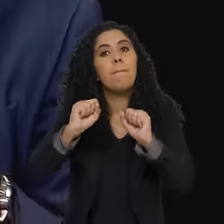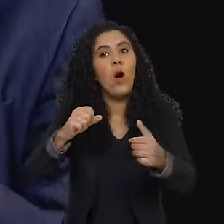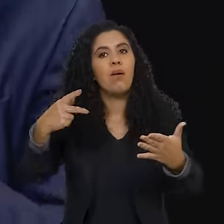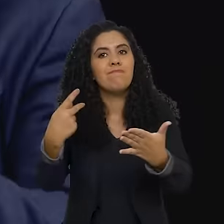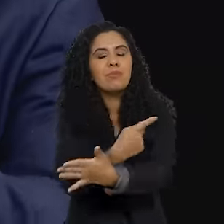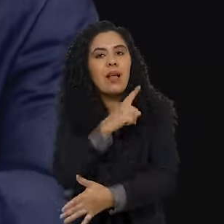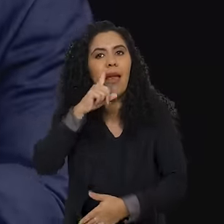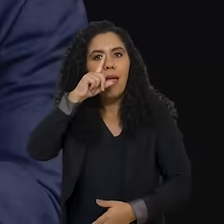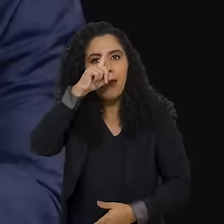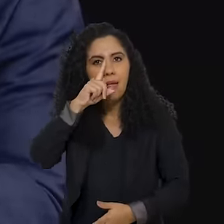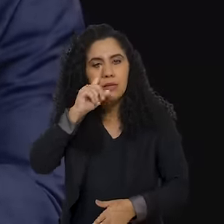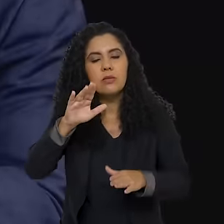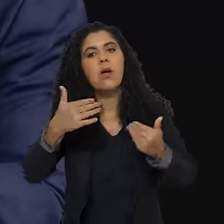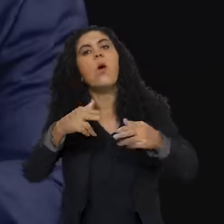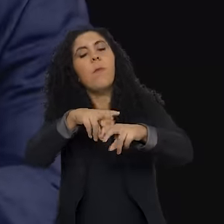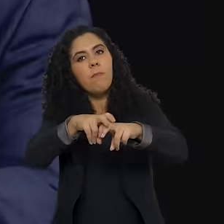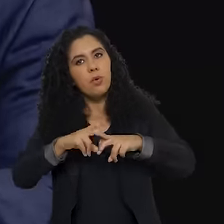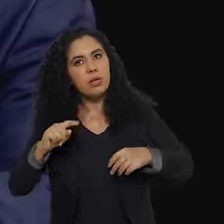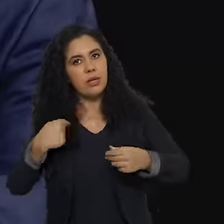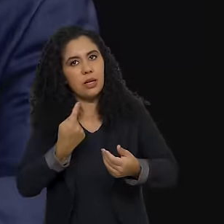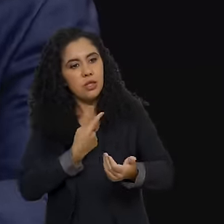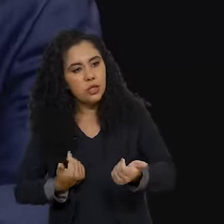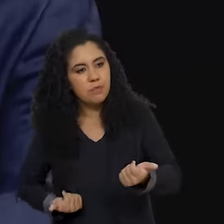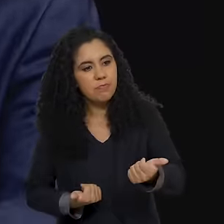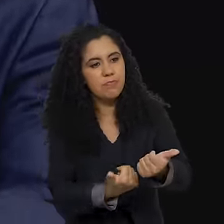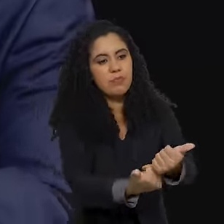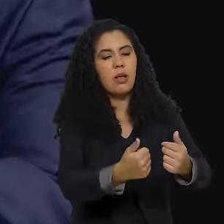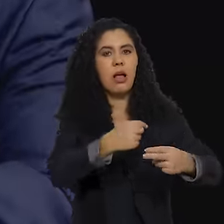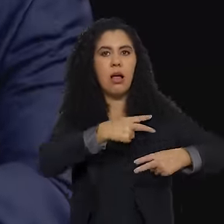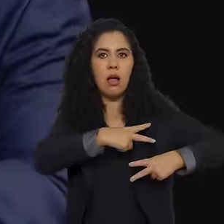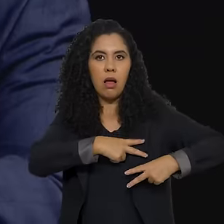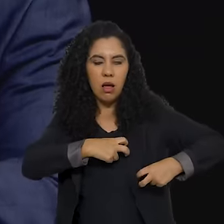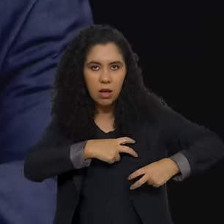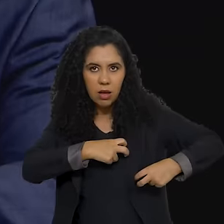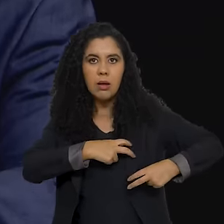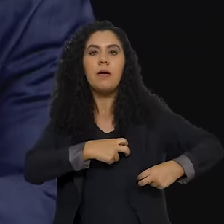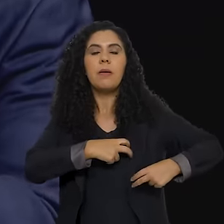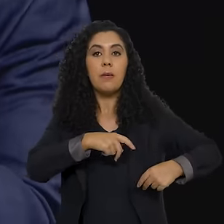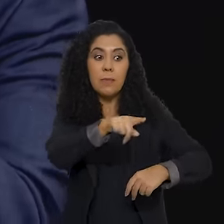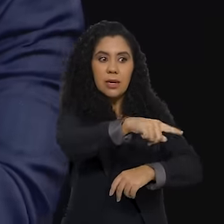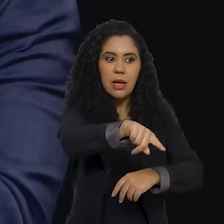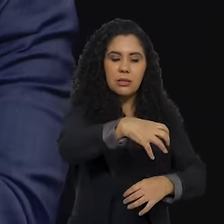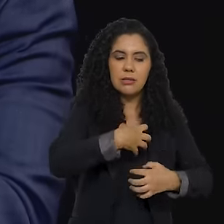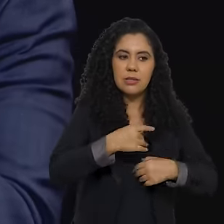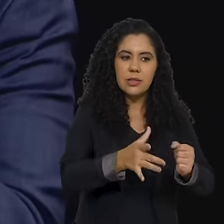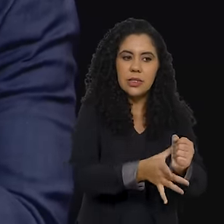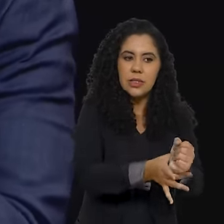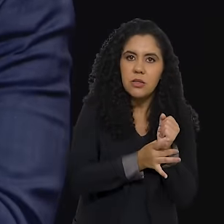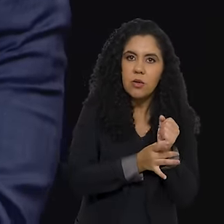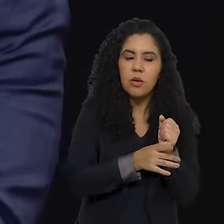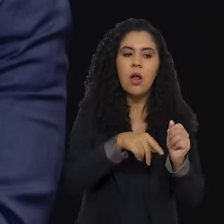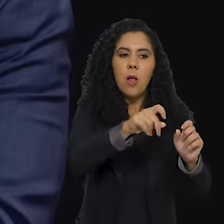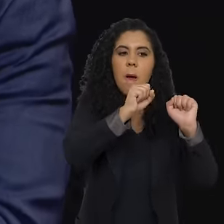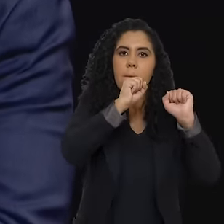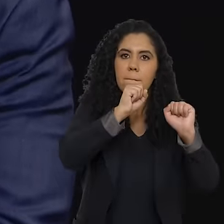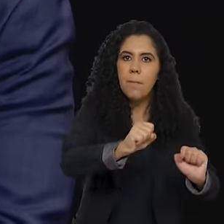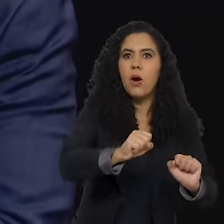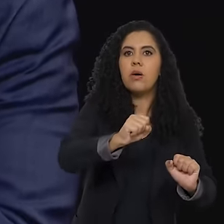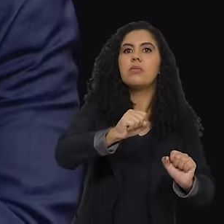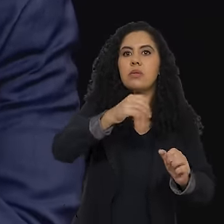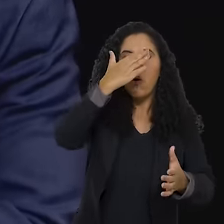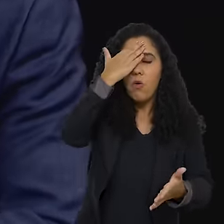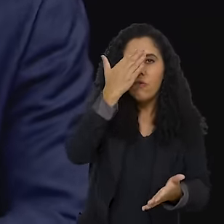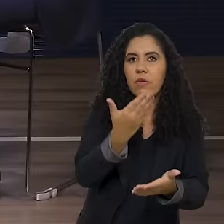gente está ajudando a Petrobras na modelagem jurídica e técnica para que eles, com mais segurança, possam apostar